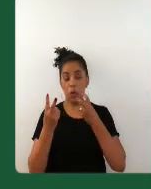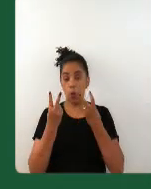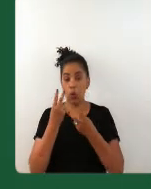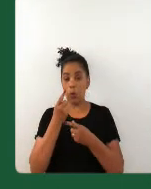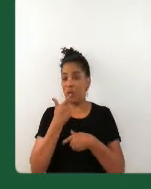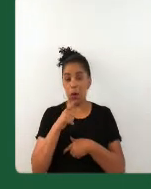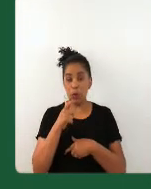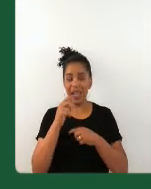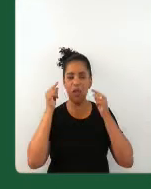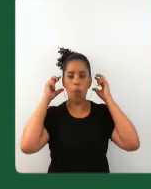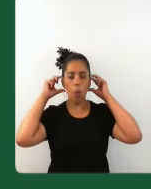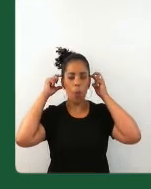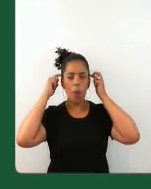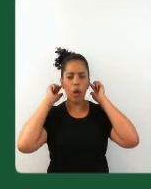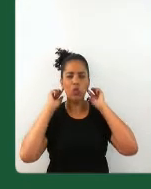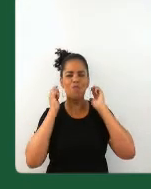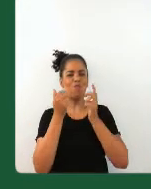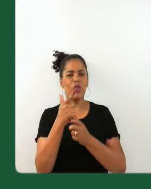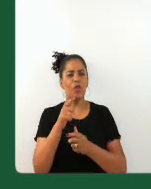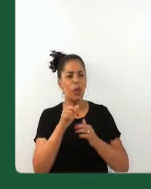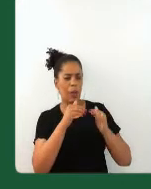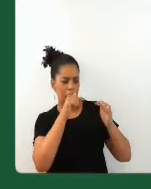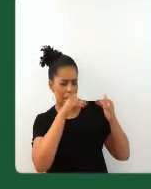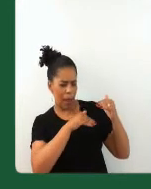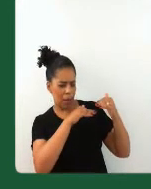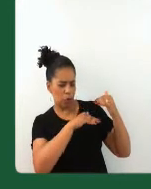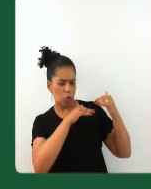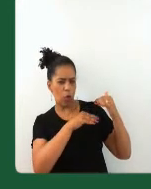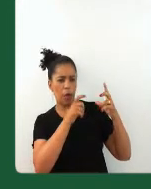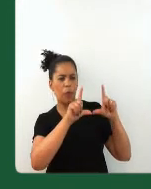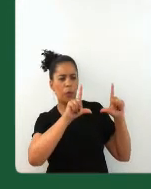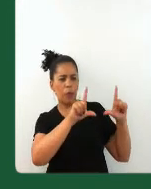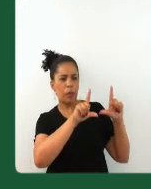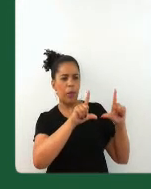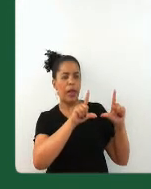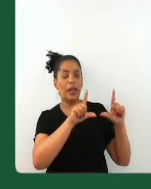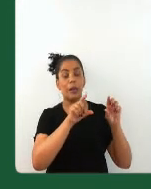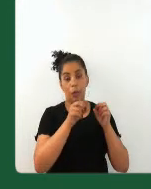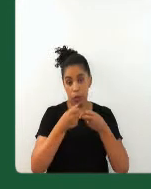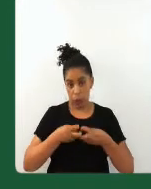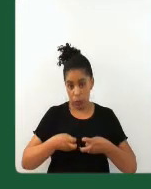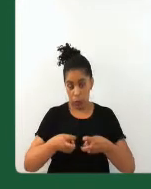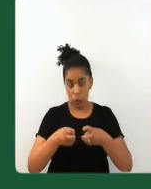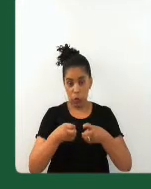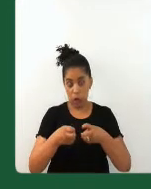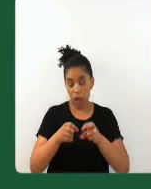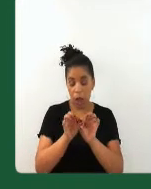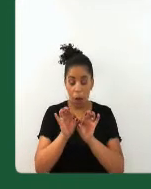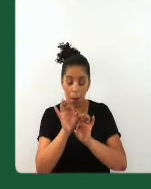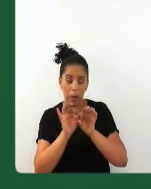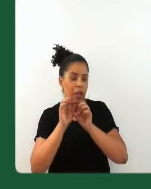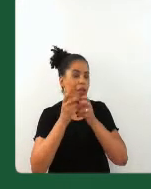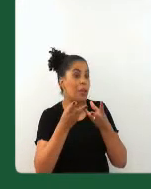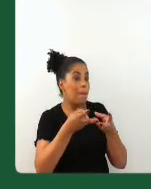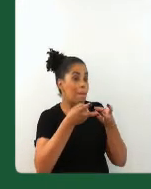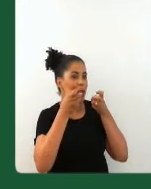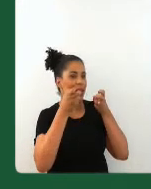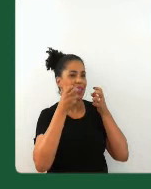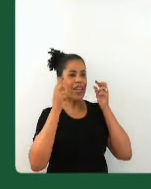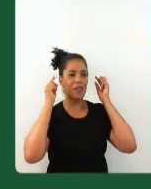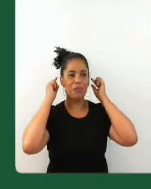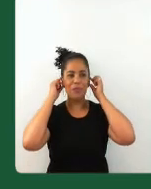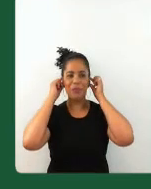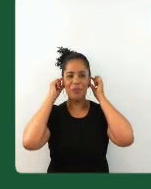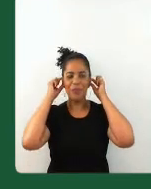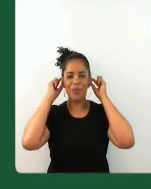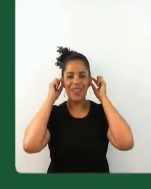conduto. E abaixo, podemos ver, após a reconstrução das orelhas, podemos ver as